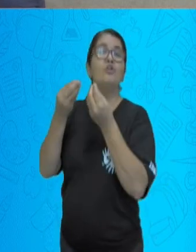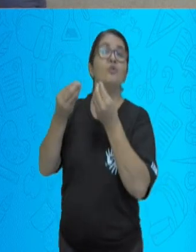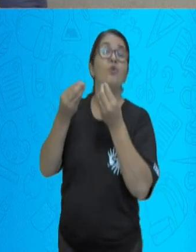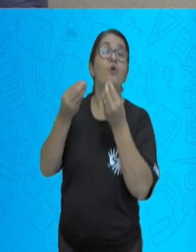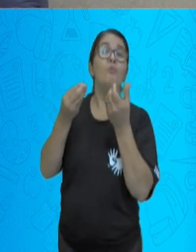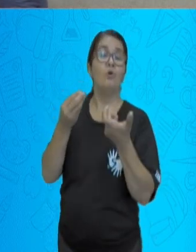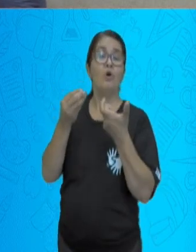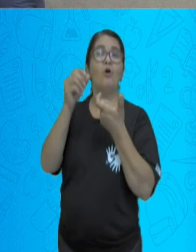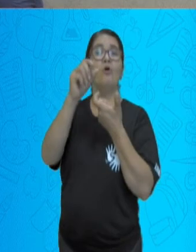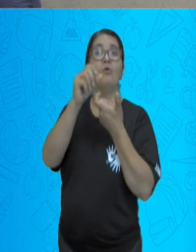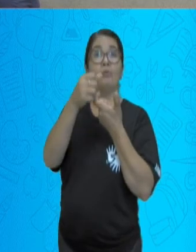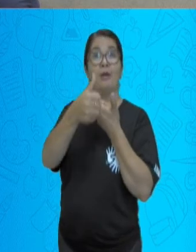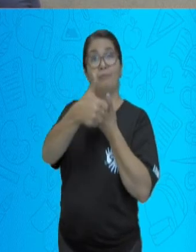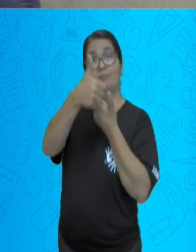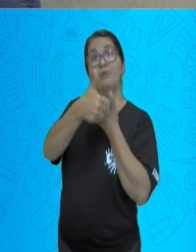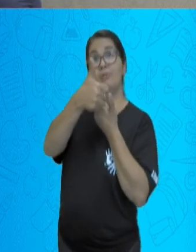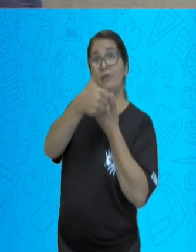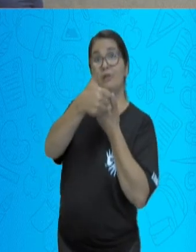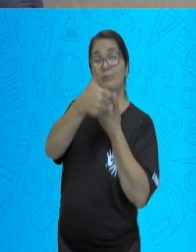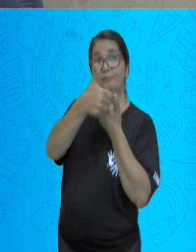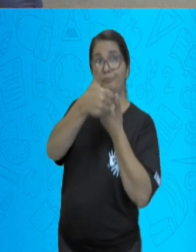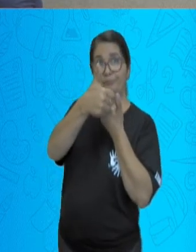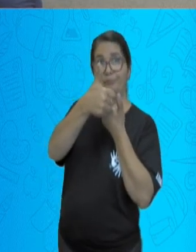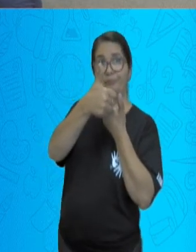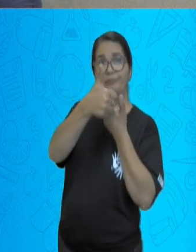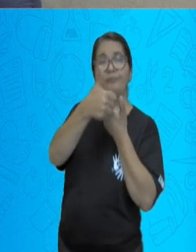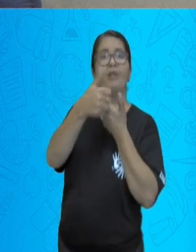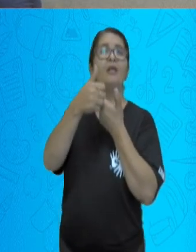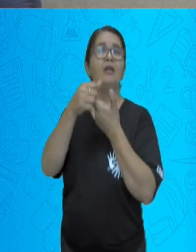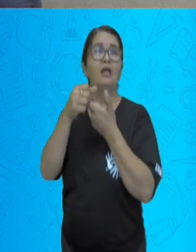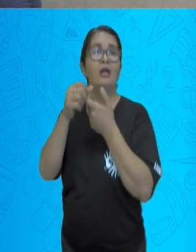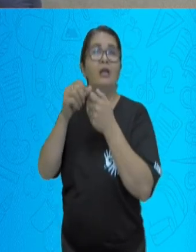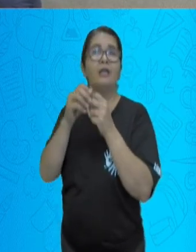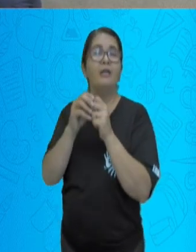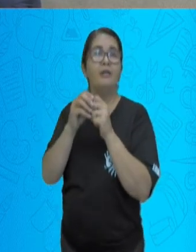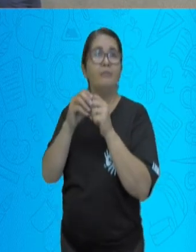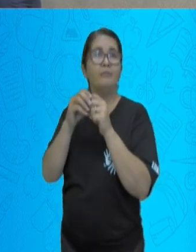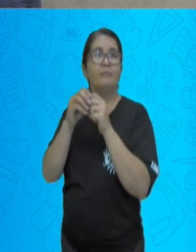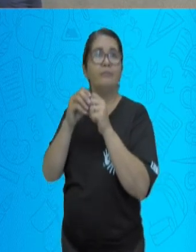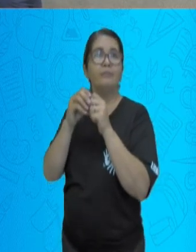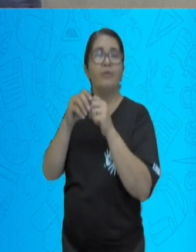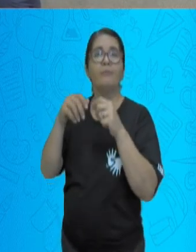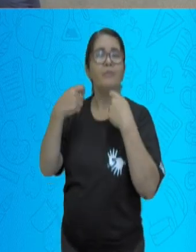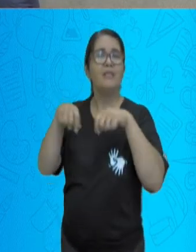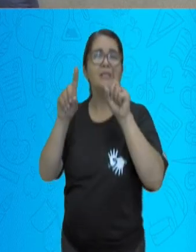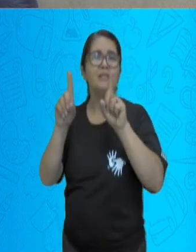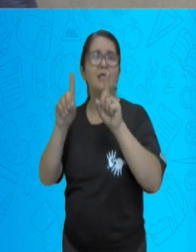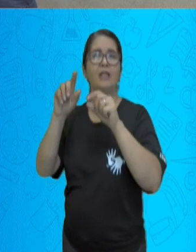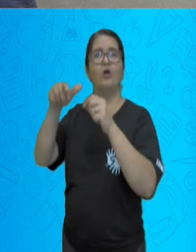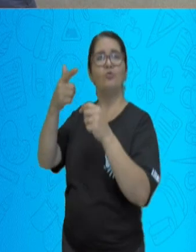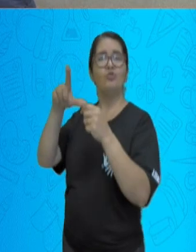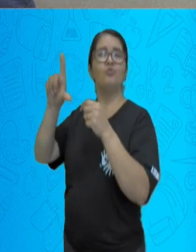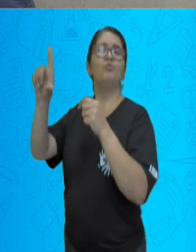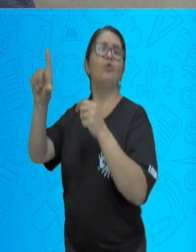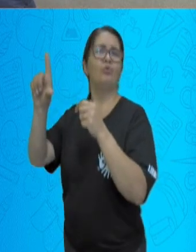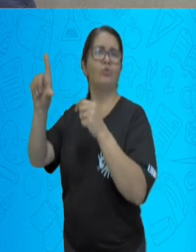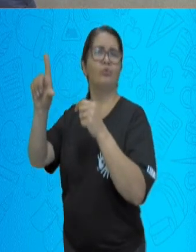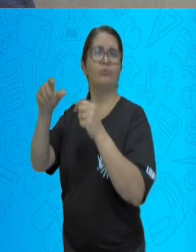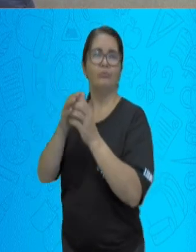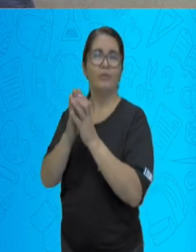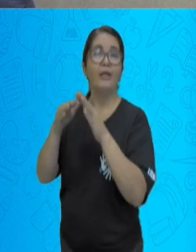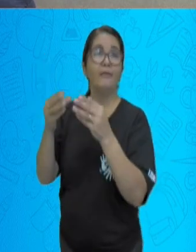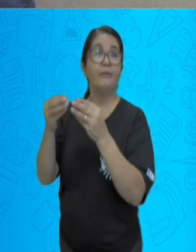na teoria. Agora, de acordo com isso, a alternativa abaixo, que contempla